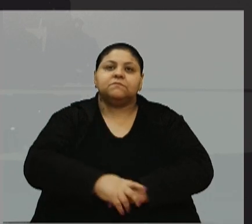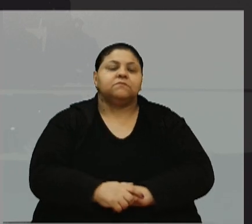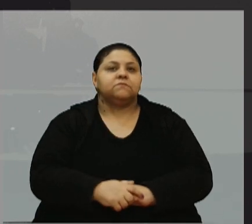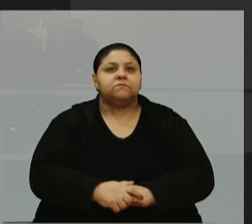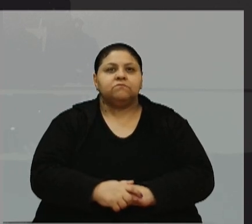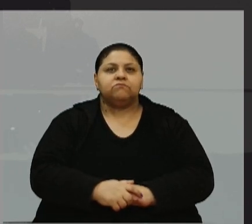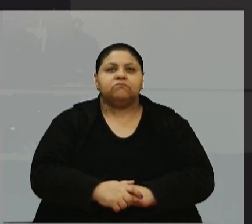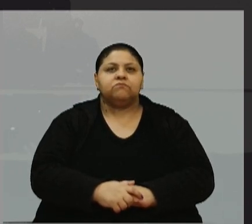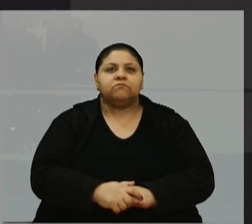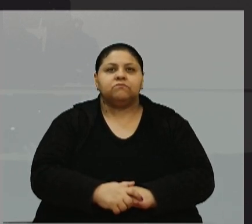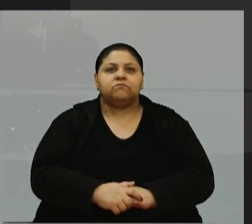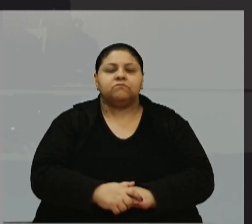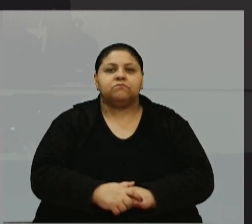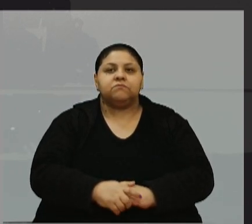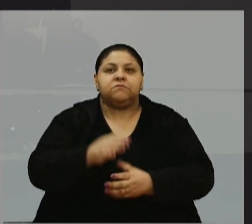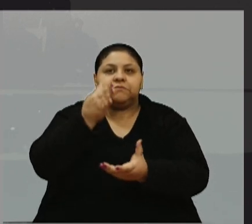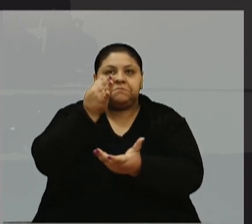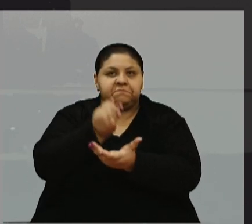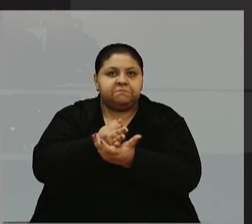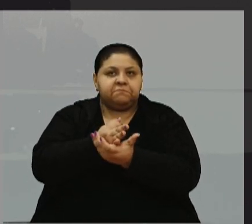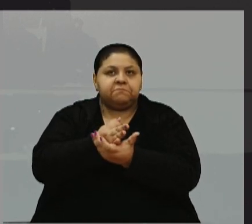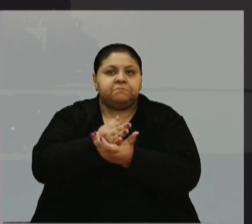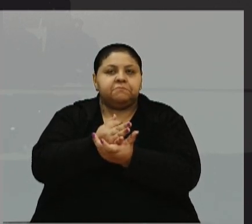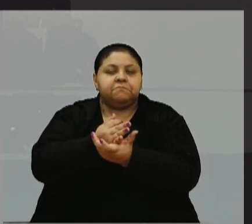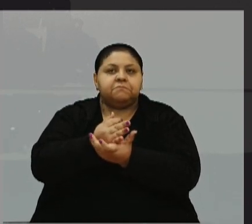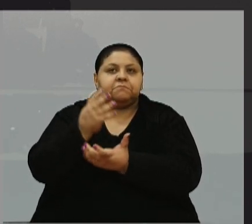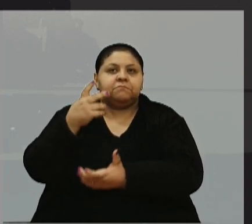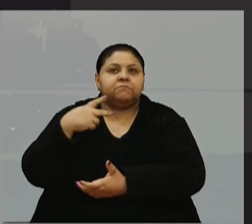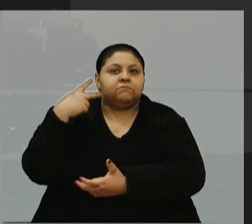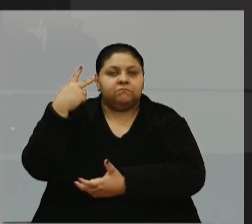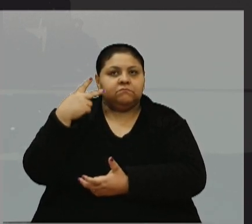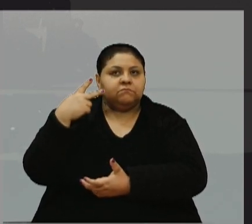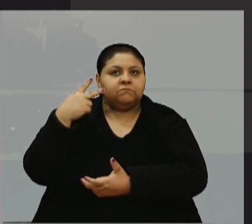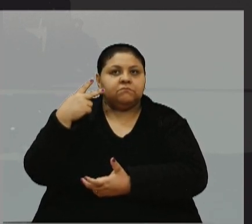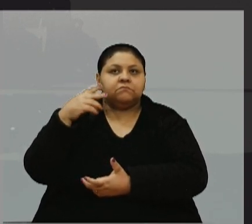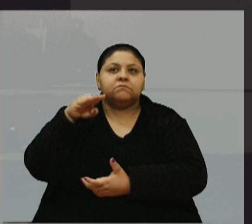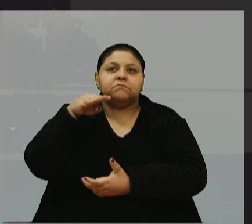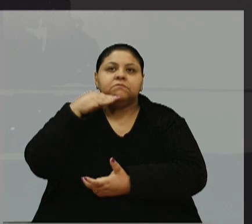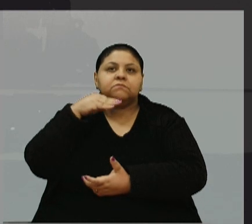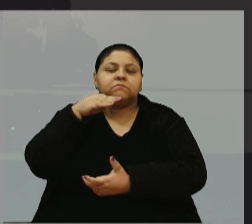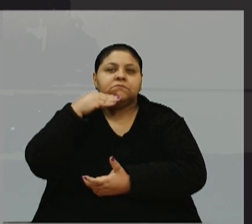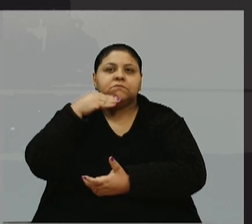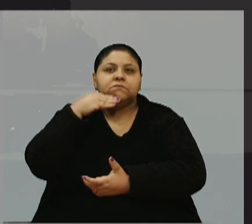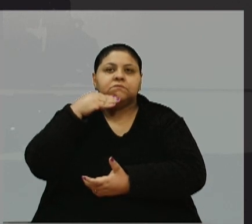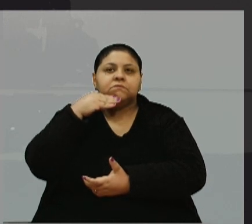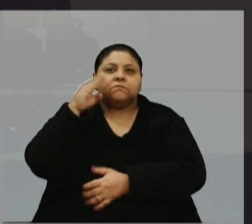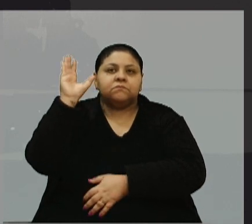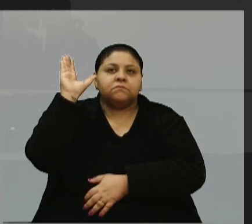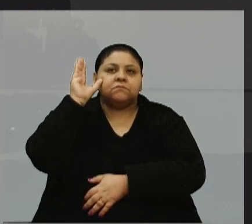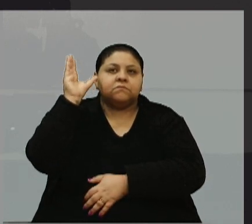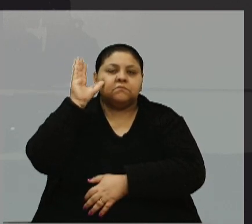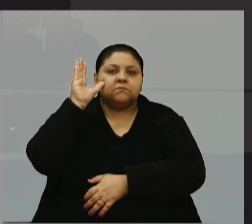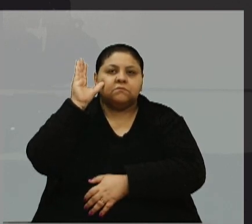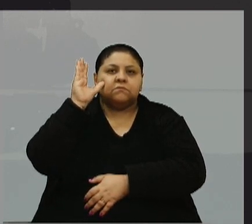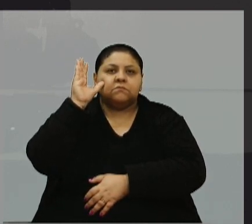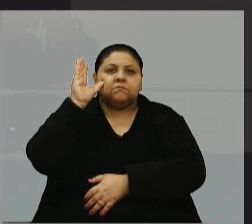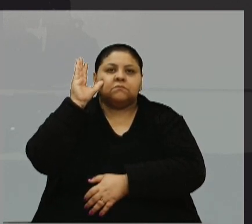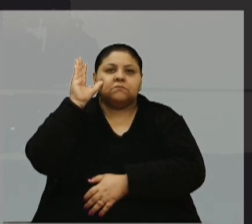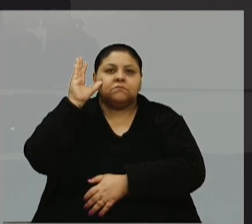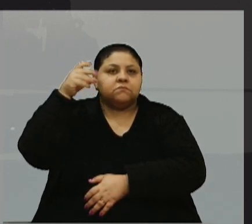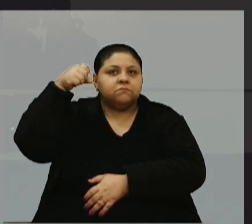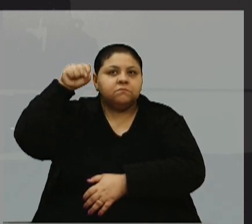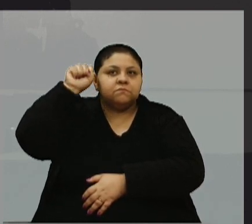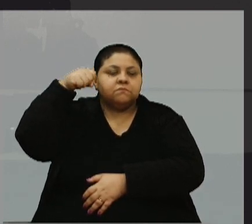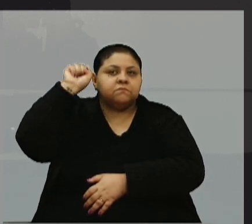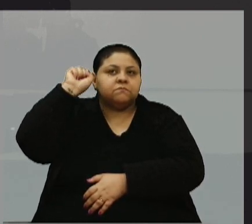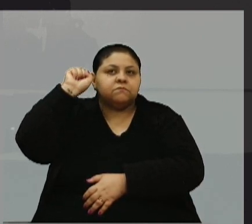vereadores, com a ausência do vereador Bortola, vereador Cadore, vereador